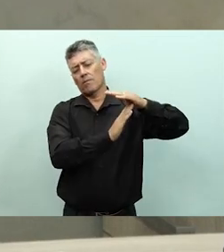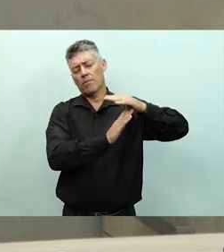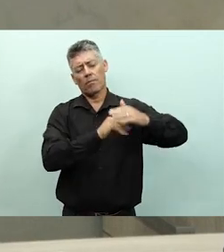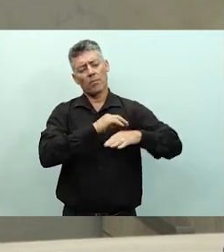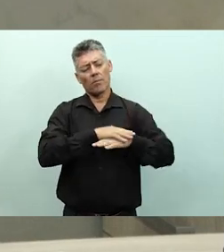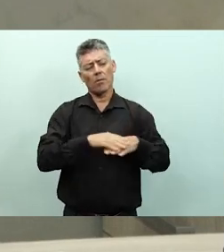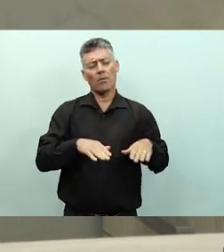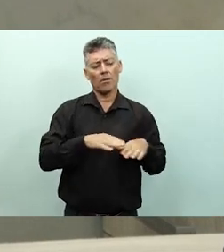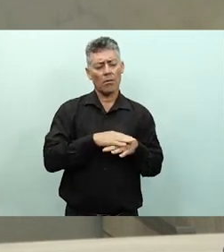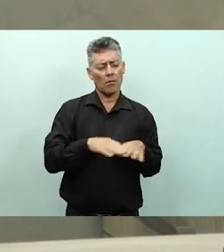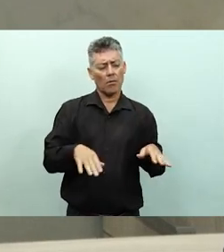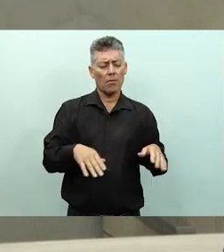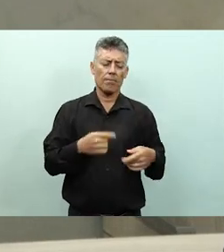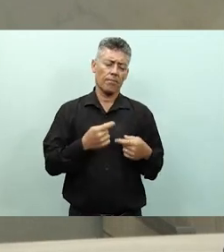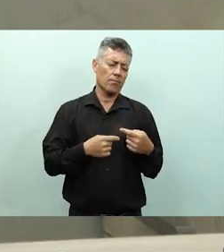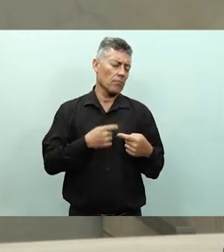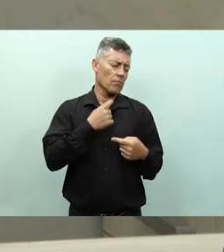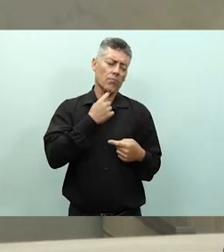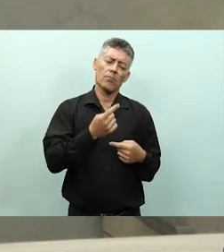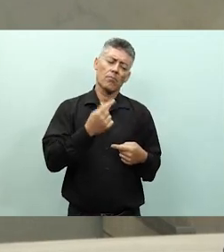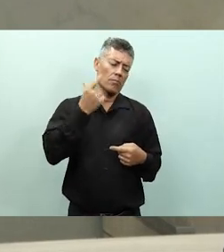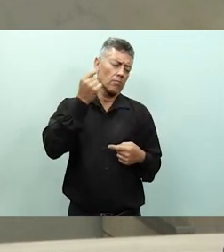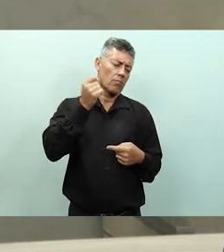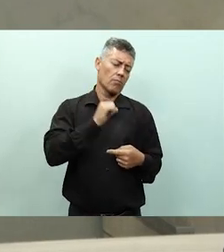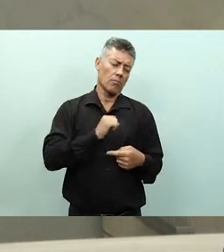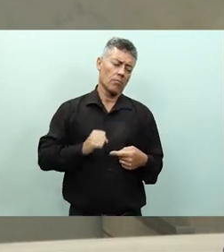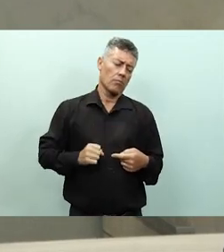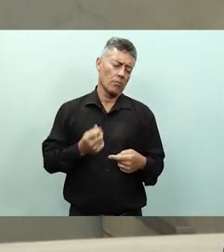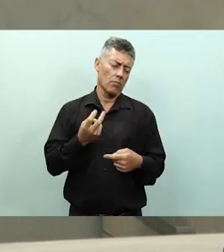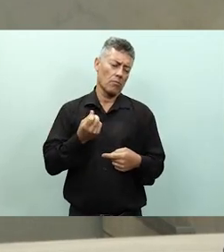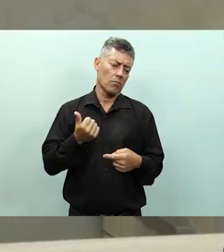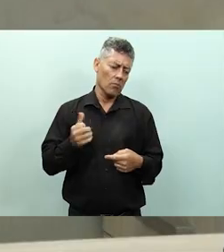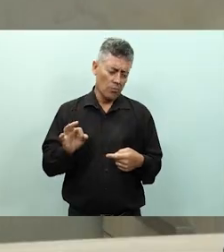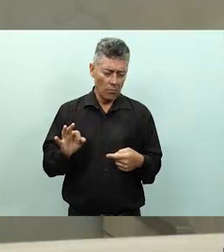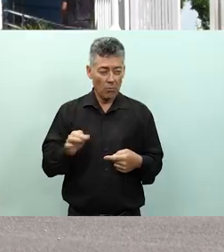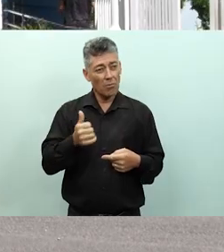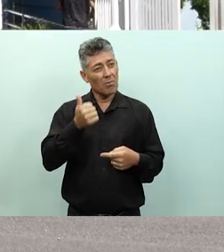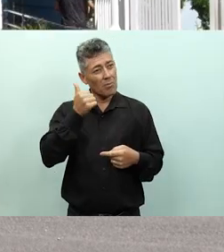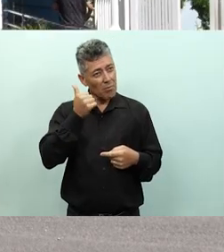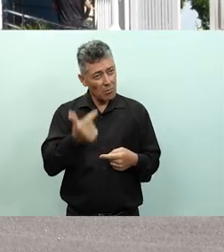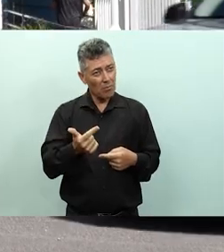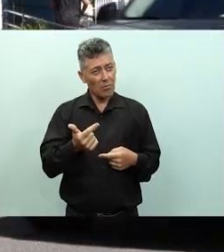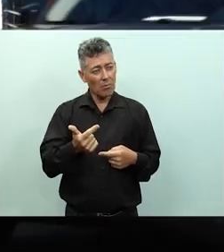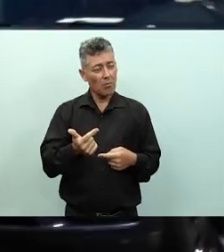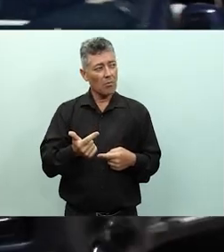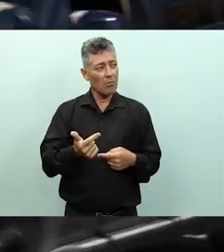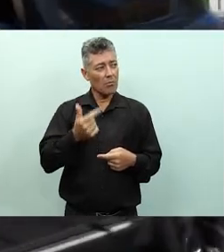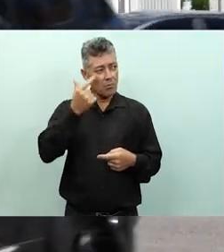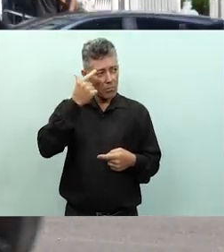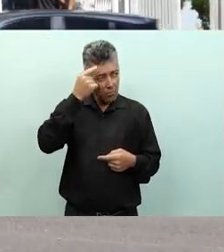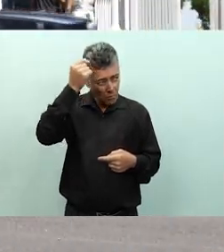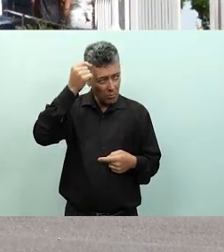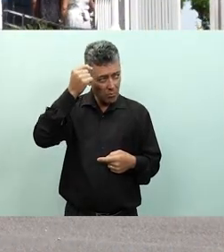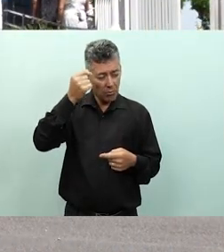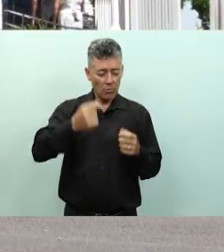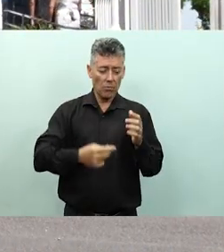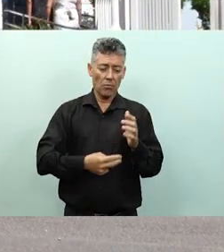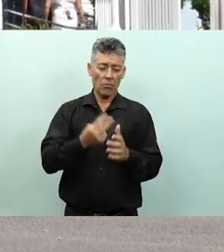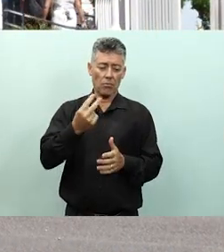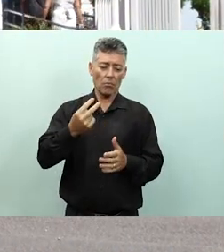platô, digamos assim, na política e não consegue se eleger ao Senado em 2010. Em 2012, Vilma foi